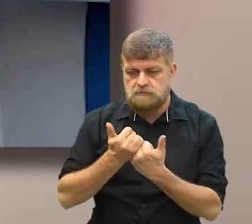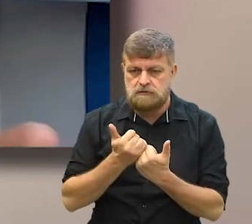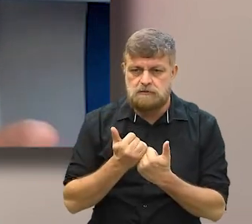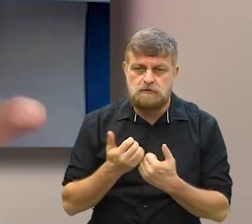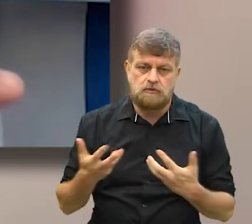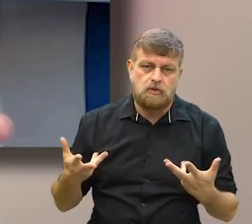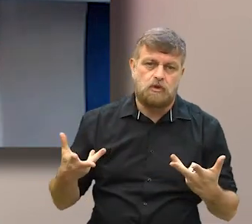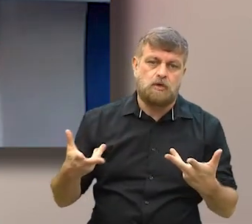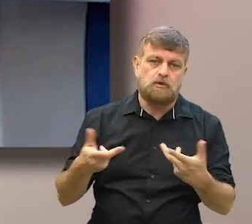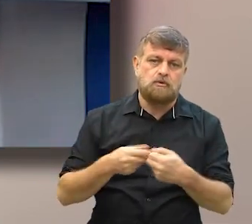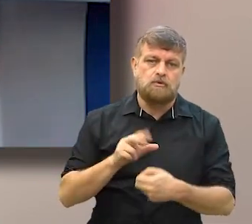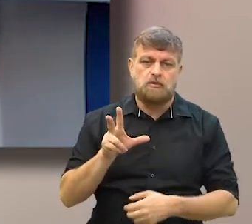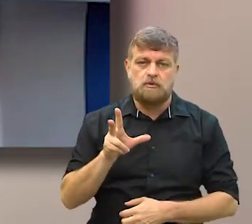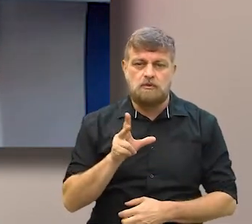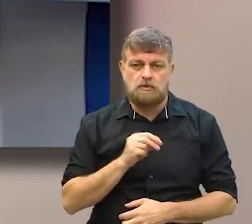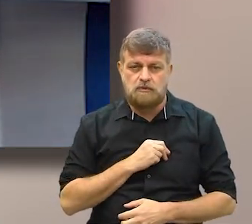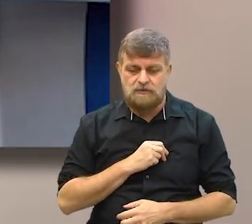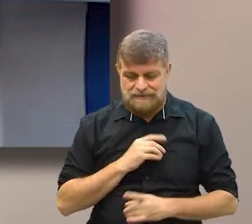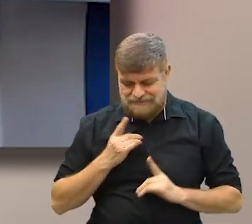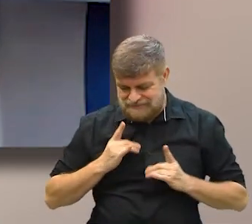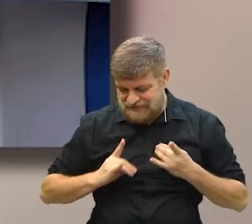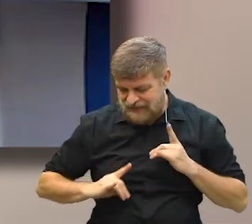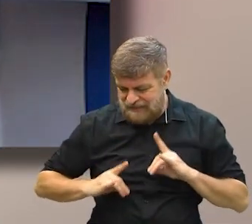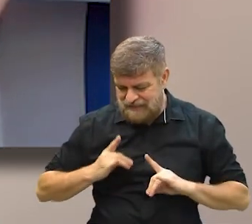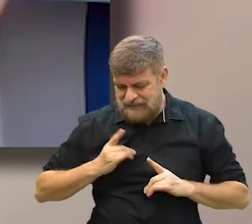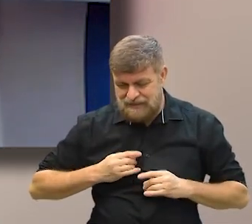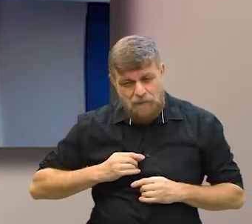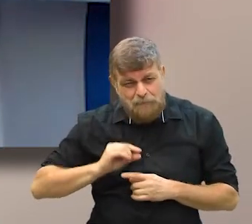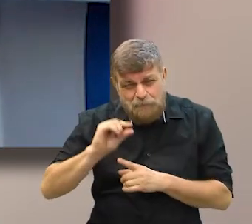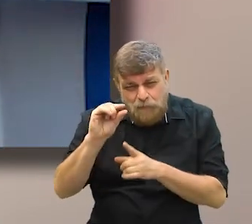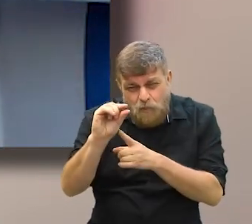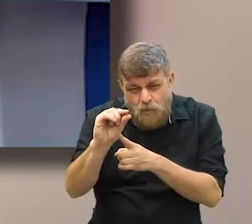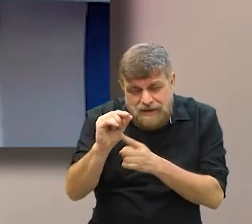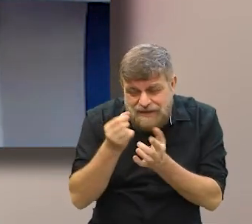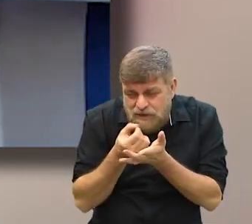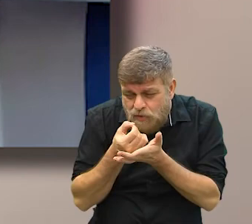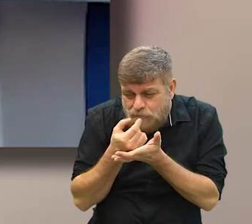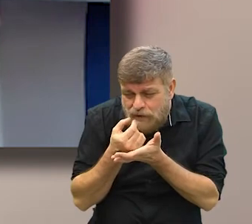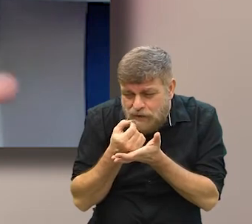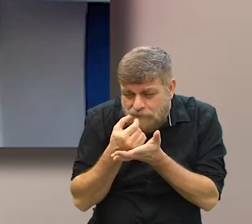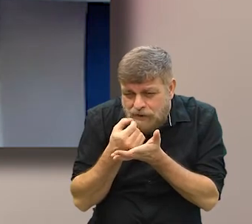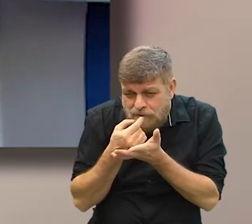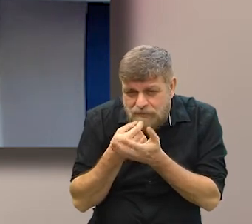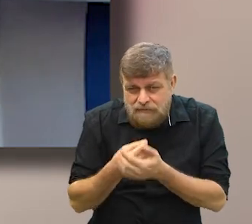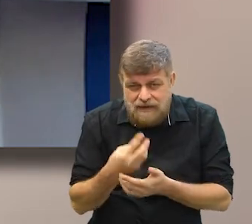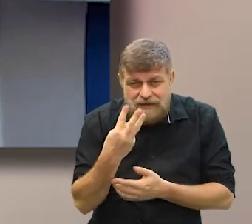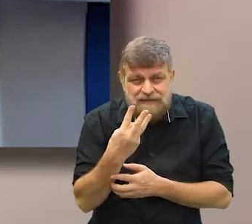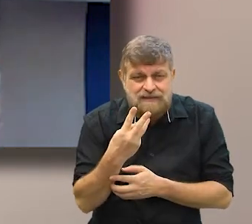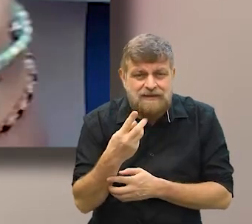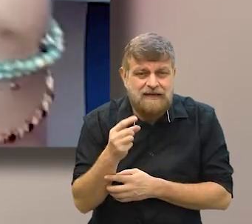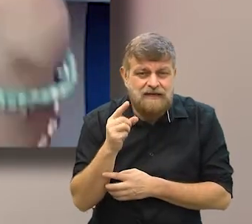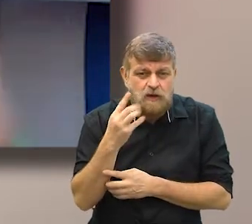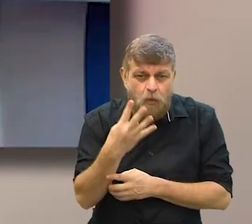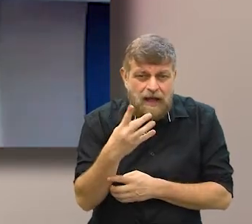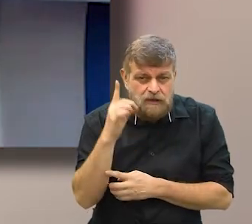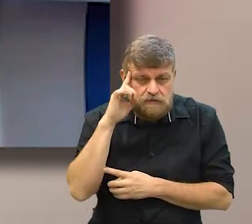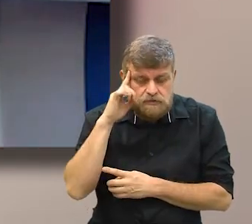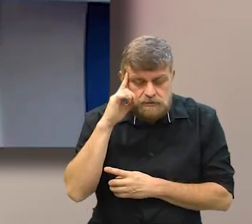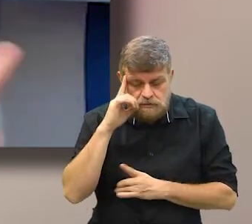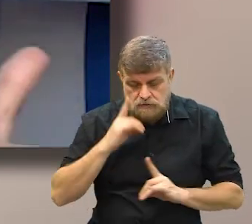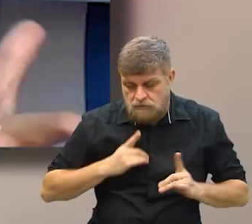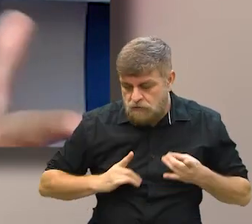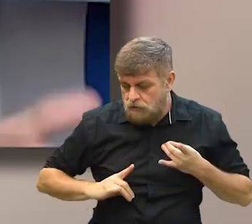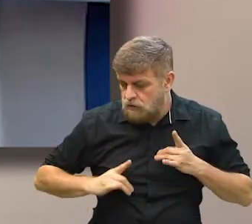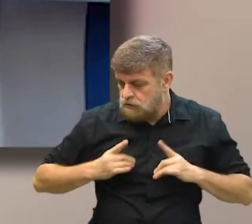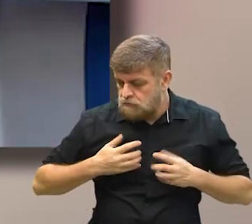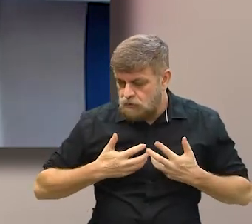foi incrível, que são miligramas, é um nada que você toma, que em 3, 4 dias já começou a equilibrar o